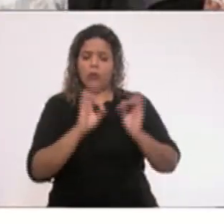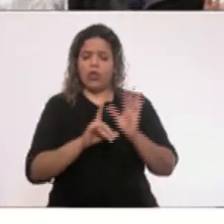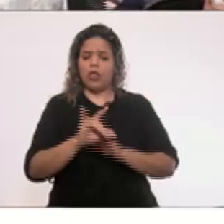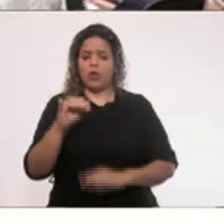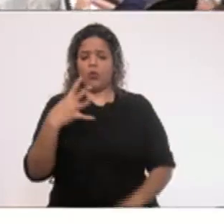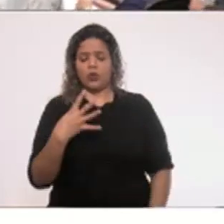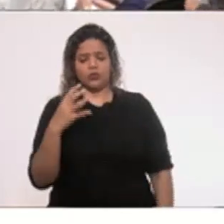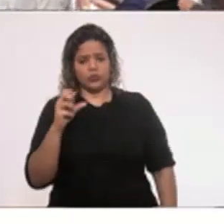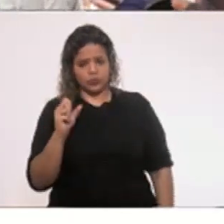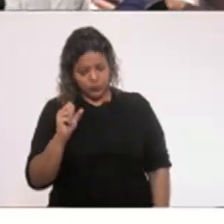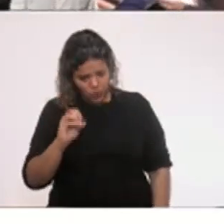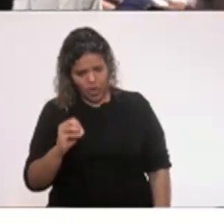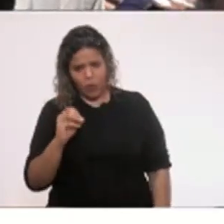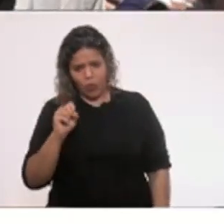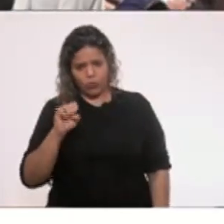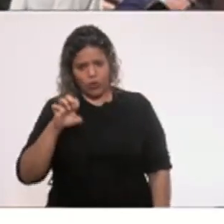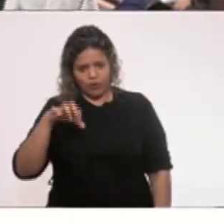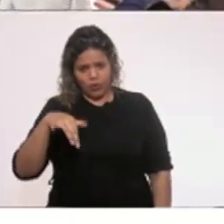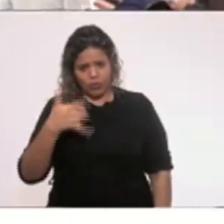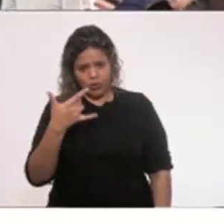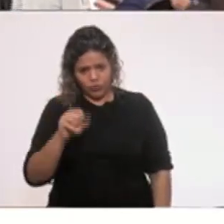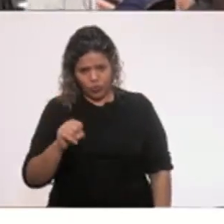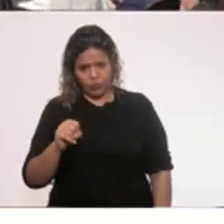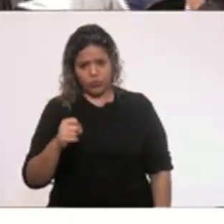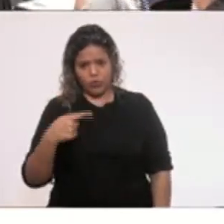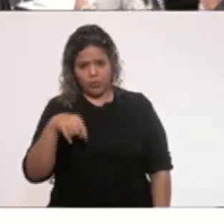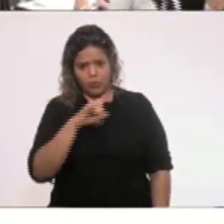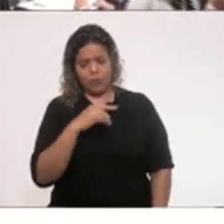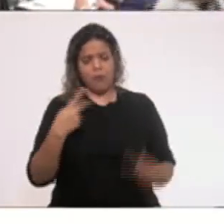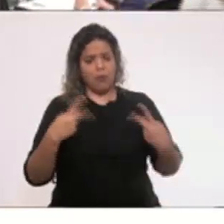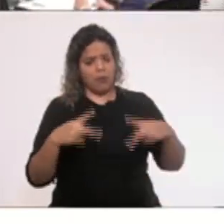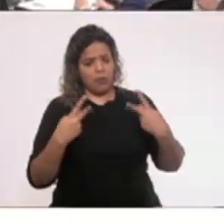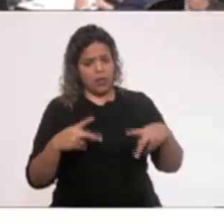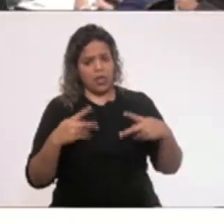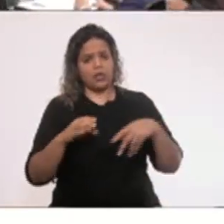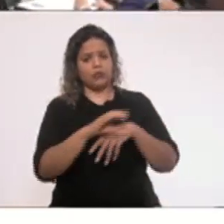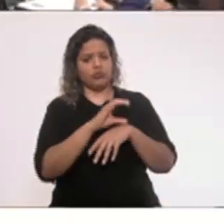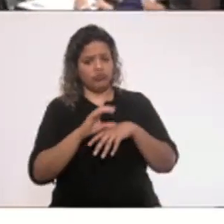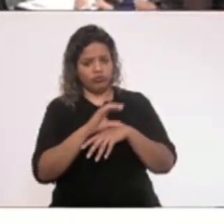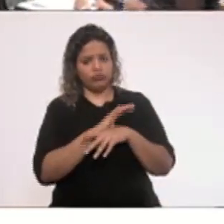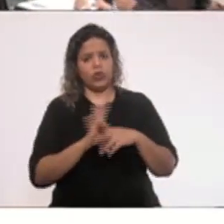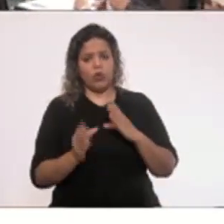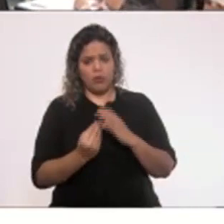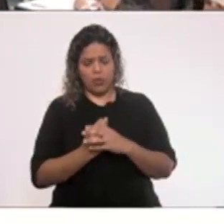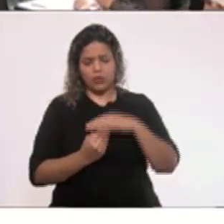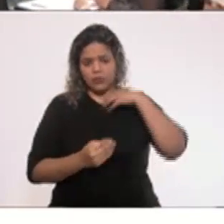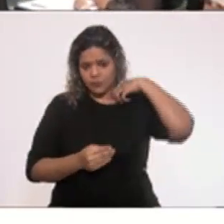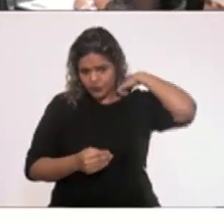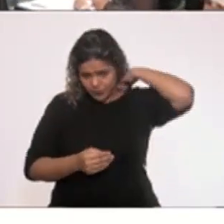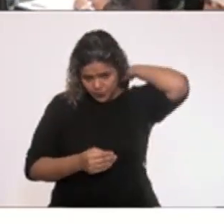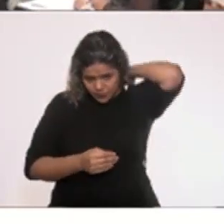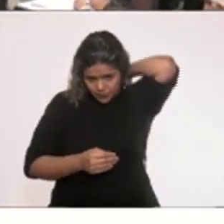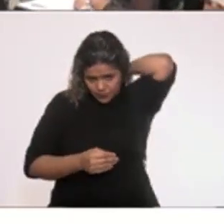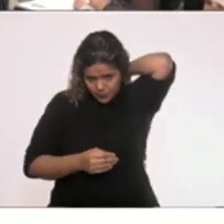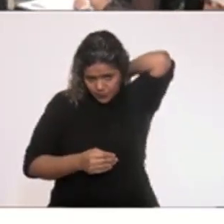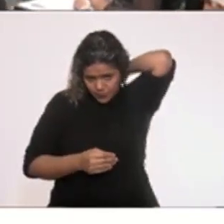número 4089/2018. Diante do exposto, parecer constitucionalidade com emendas.